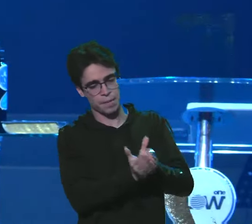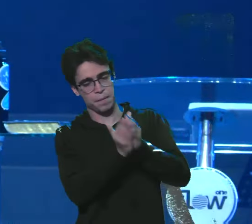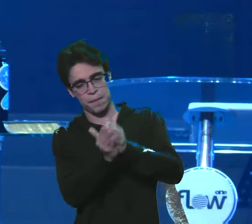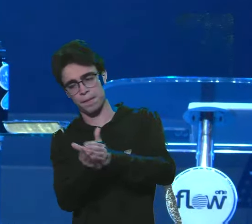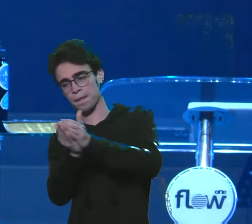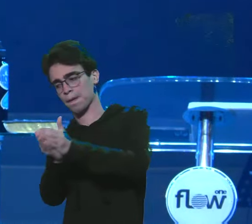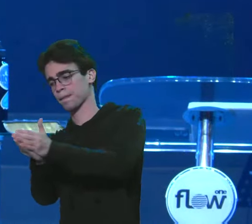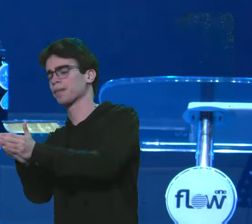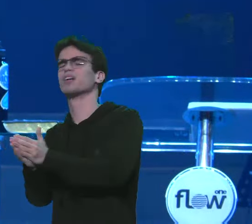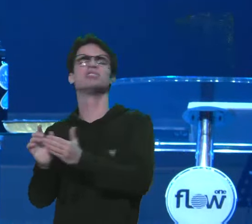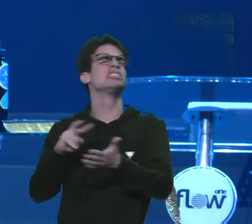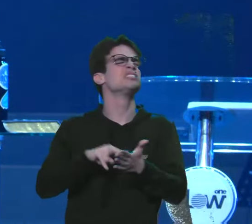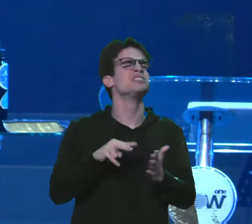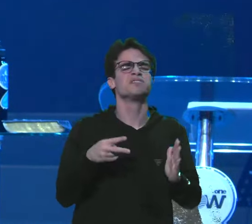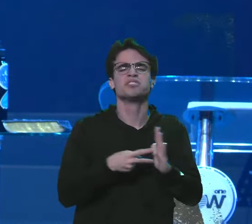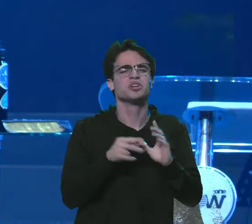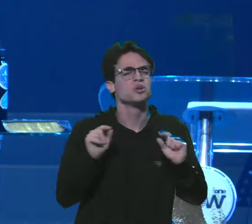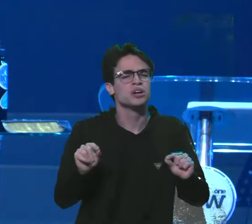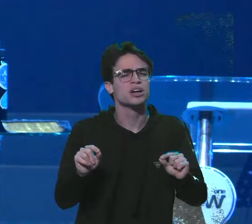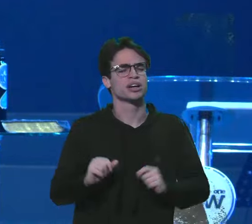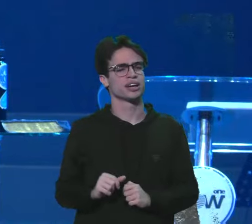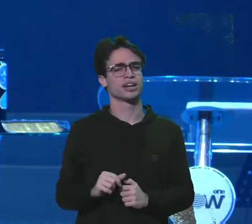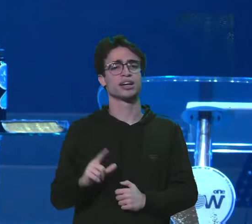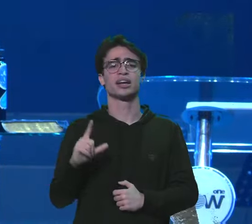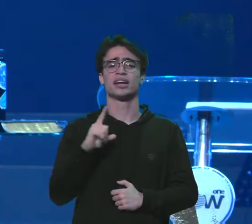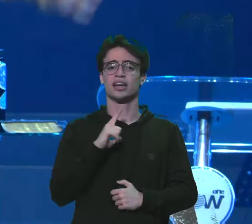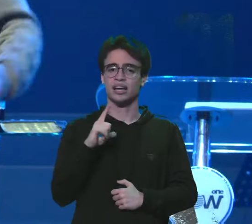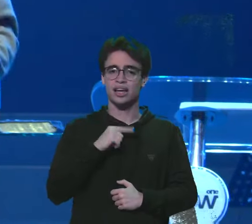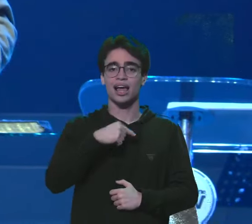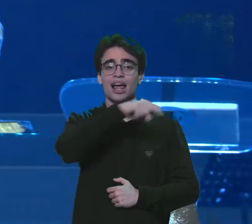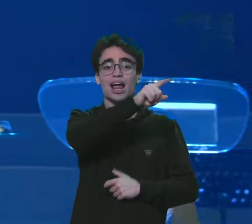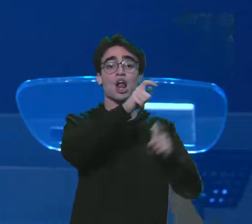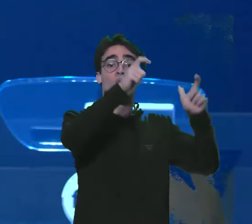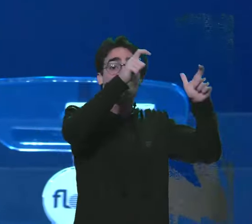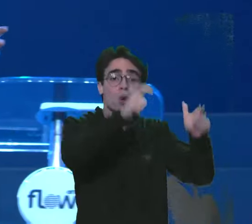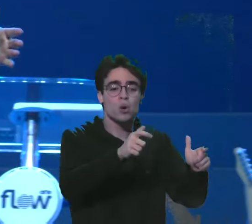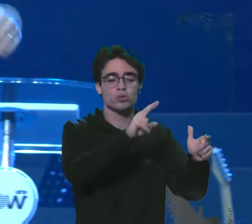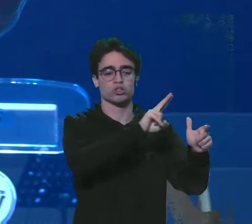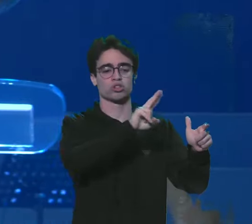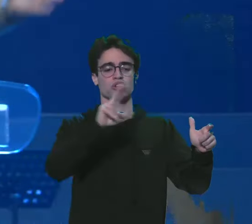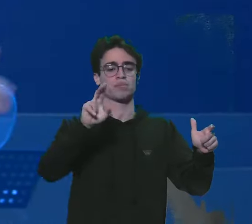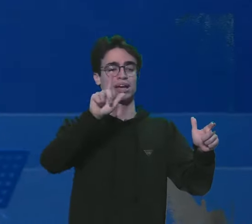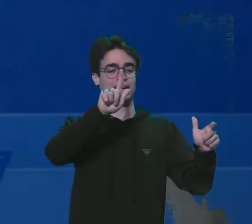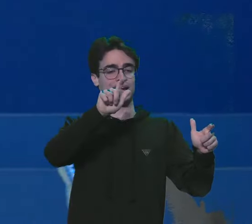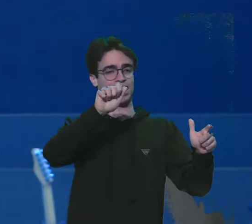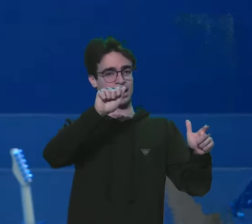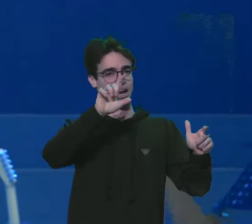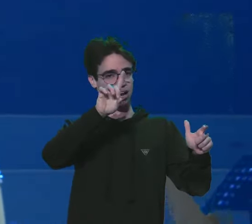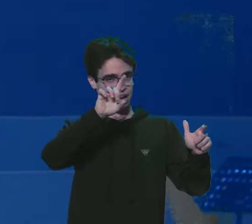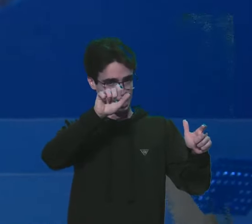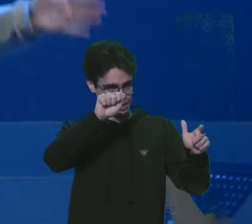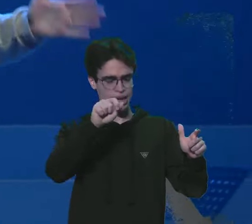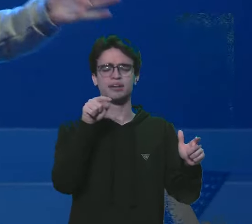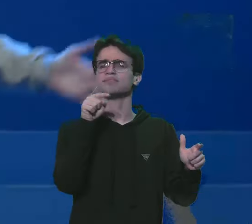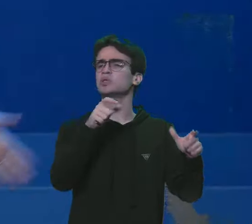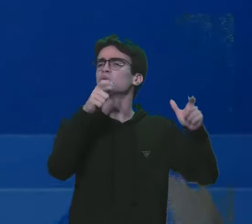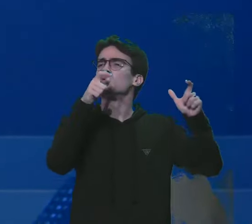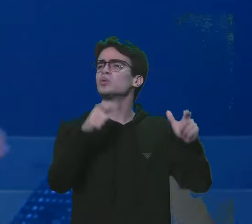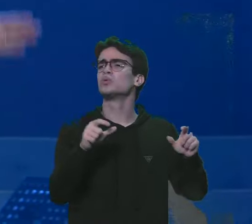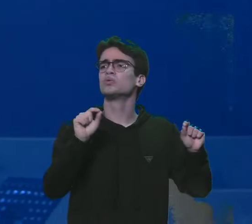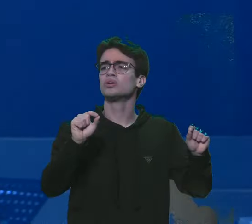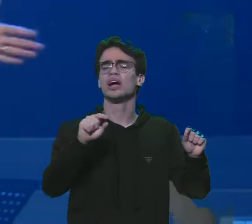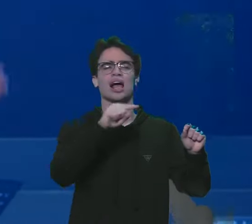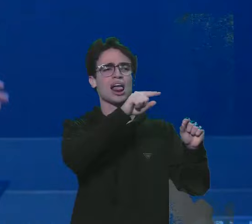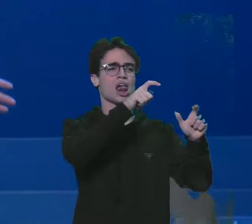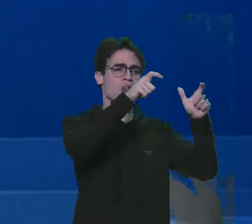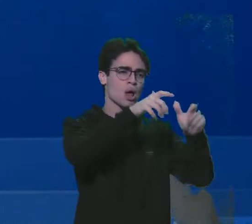significava? Jesus tinha acabado de ir até Gadar. Para você que já conhece a Bíblia, ele foi lá naquele lugar